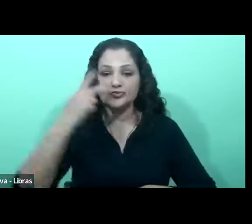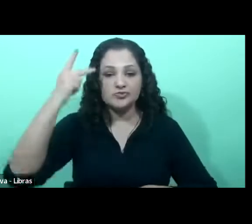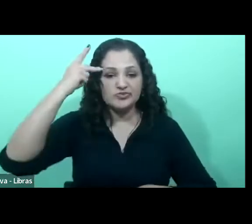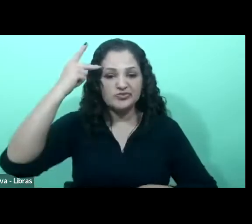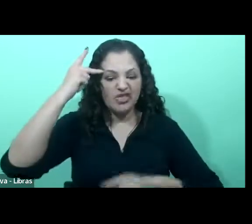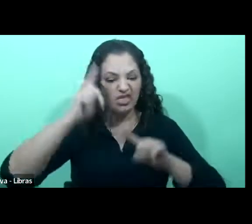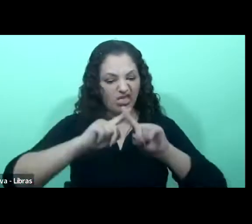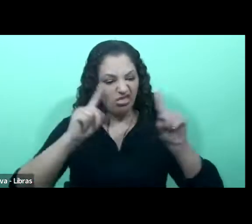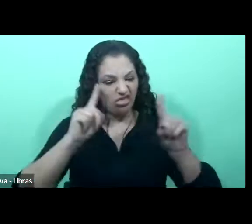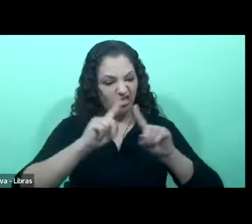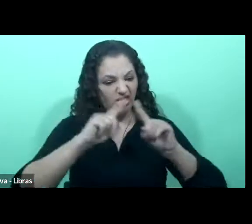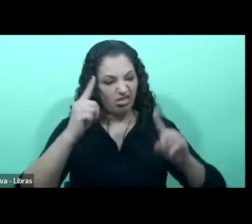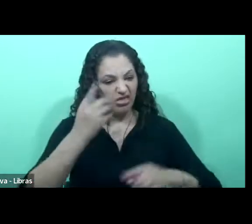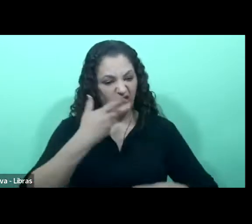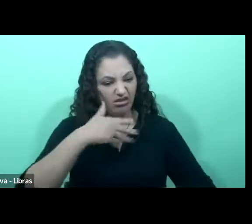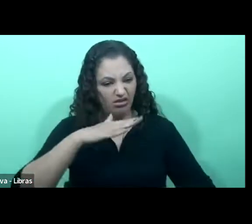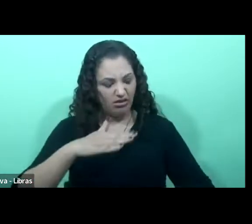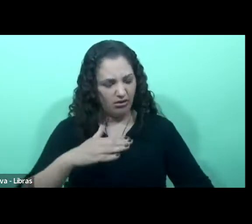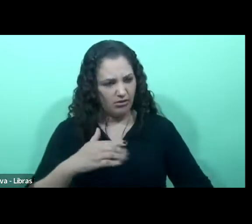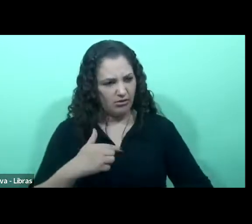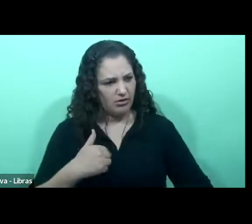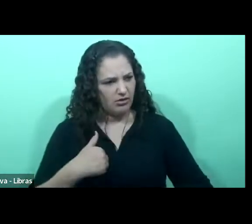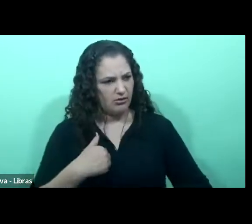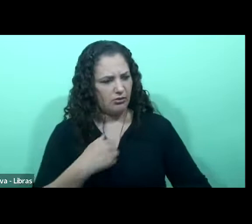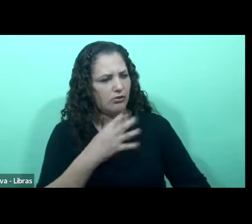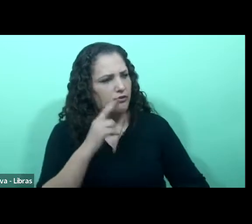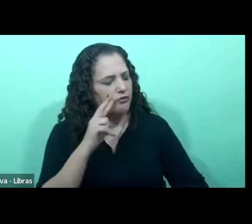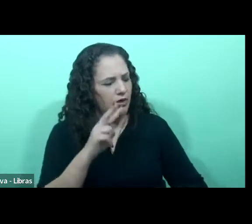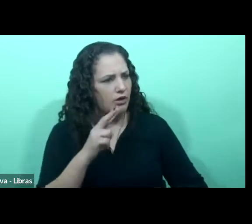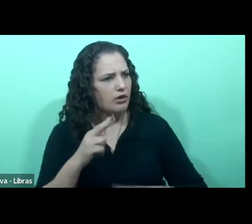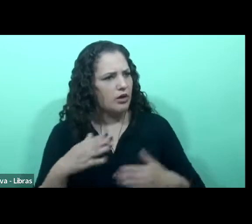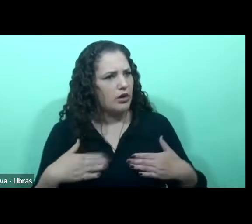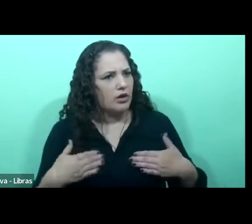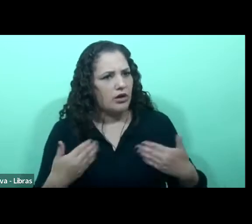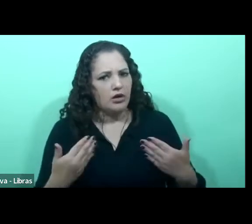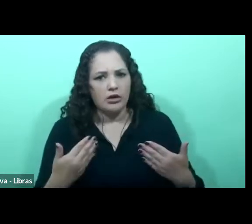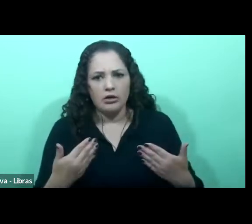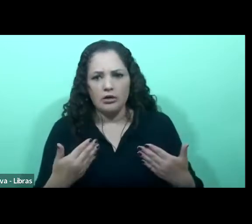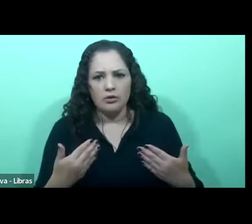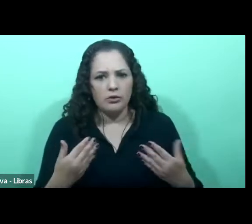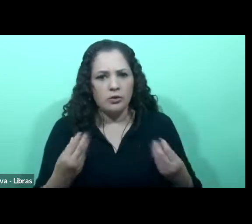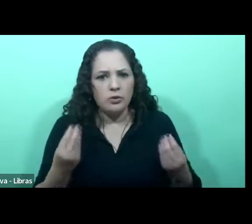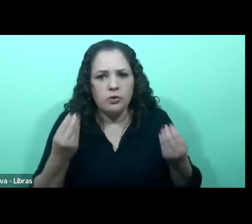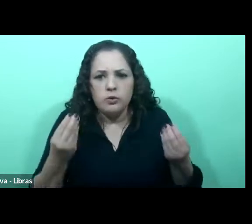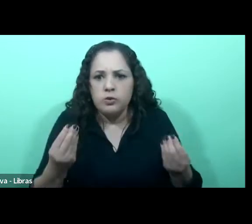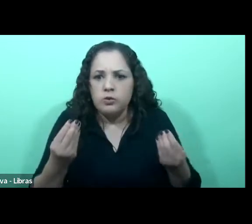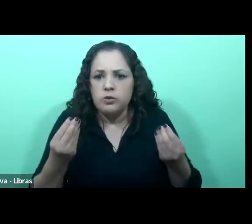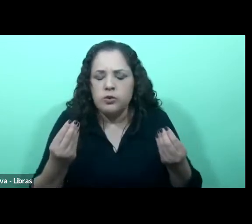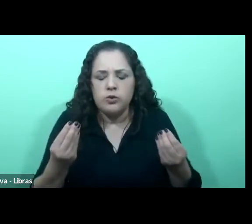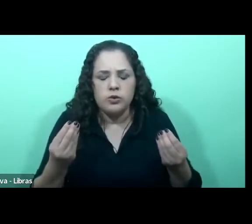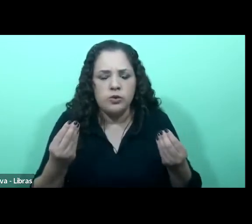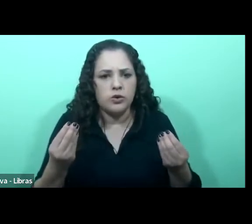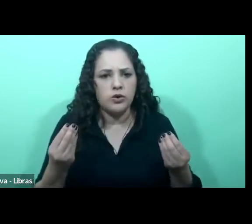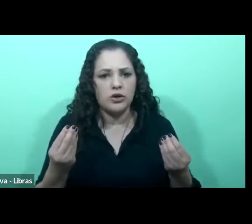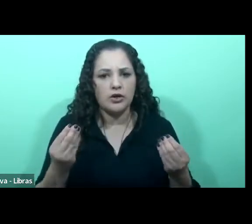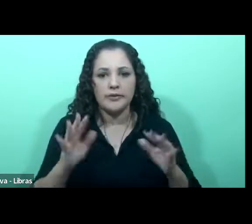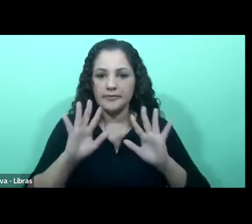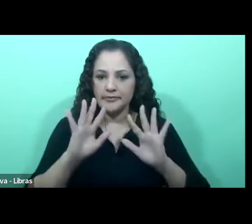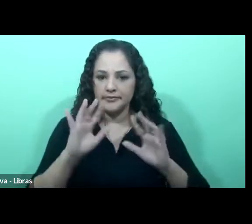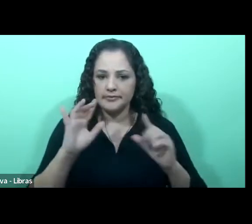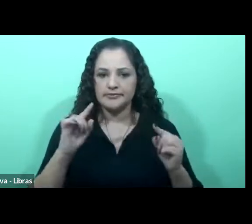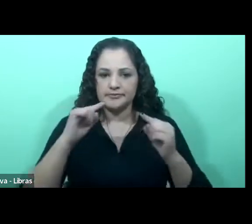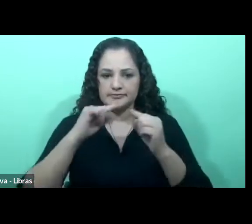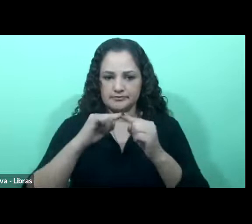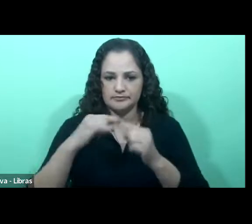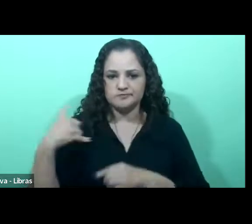de crianças. Eu fiquei um pouco assustado vendo aquela propaganda. Mas com relação aos idosos, né, o que a gente ouviu